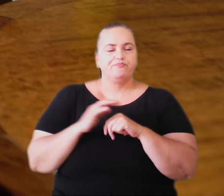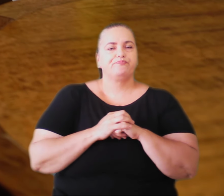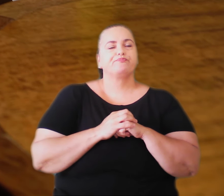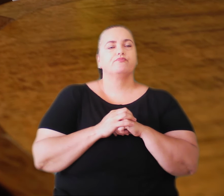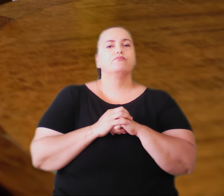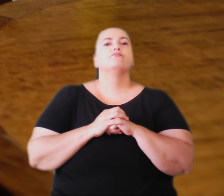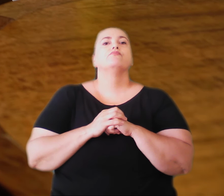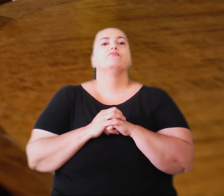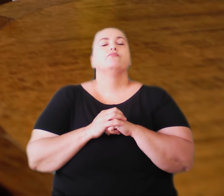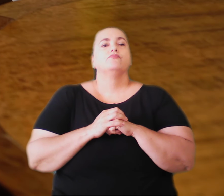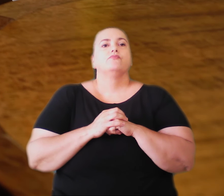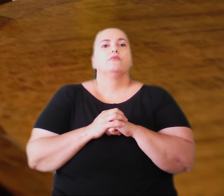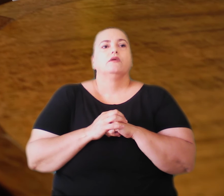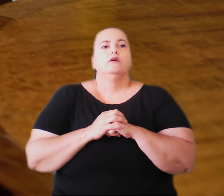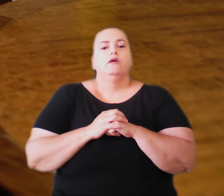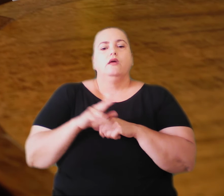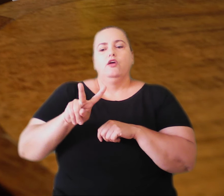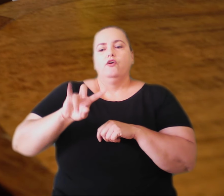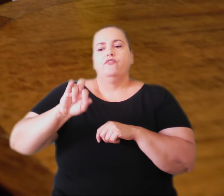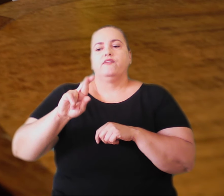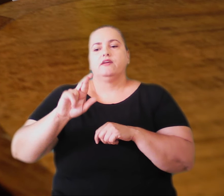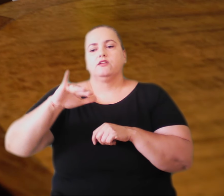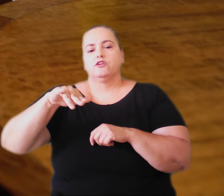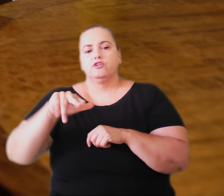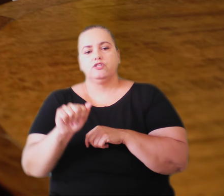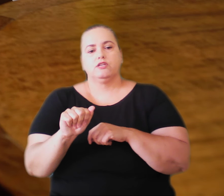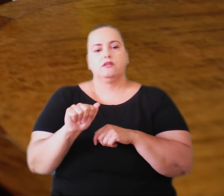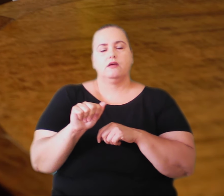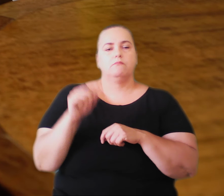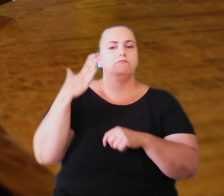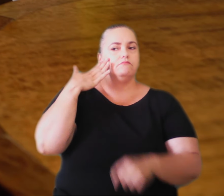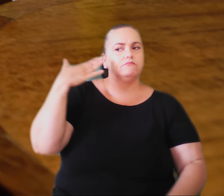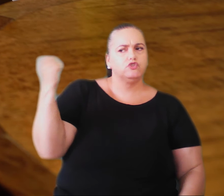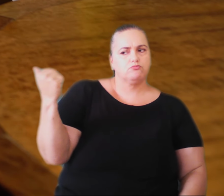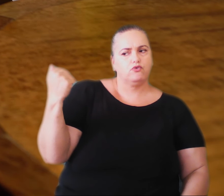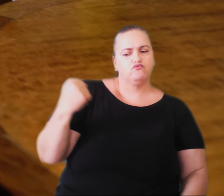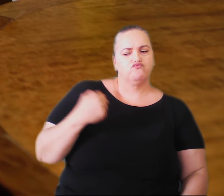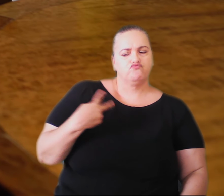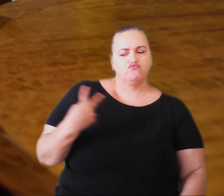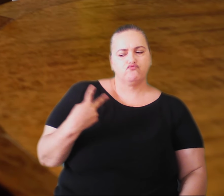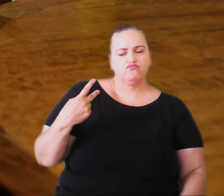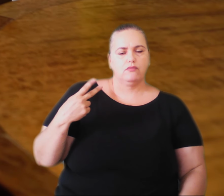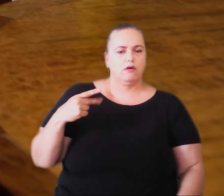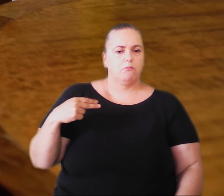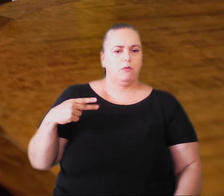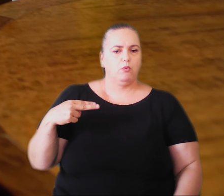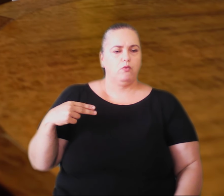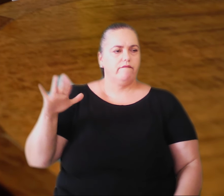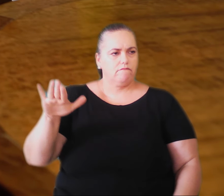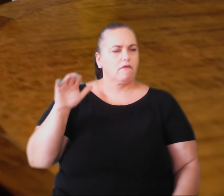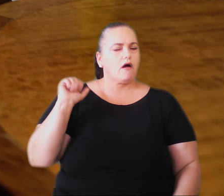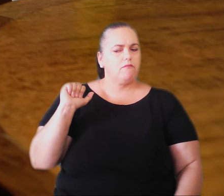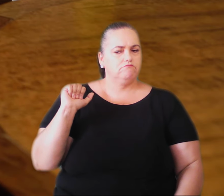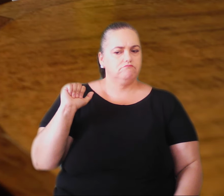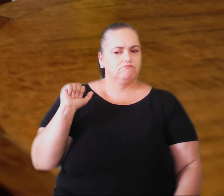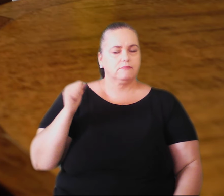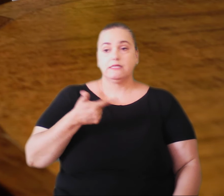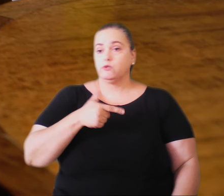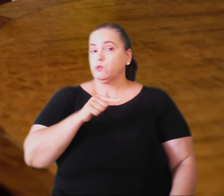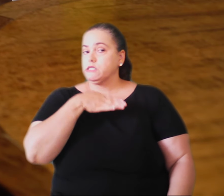né? Aí a Virgínia Guimarães me chamou, eu e meu irmão, Gildo. Disse, olha, vem cá. Não tinha